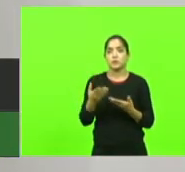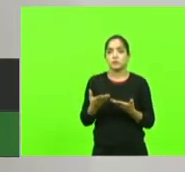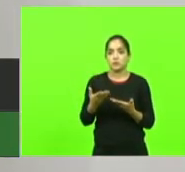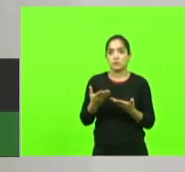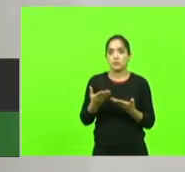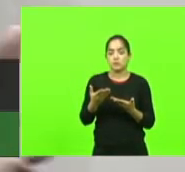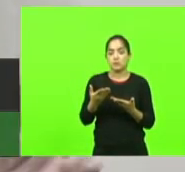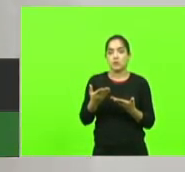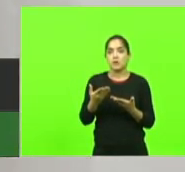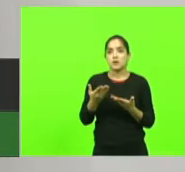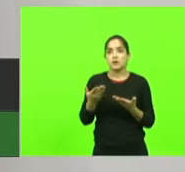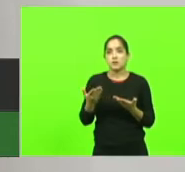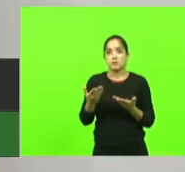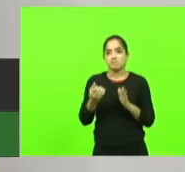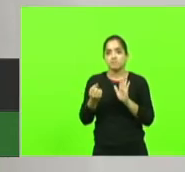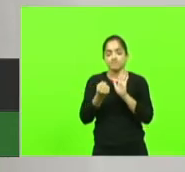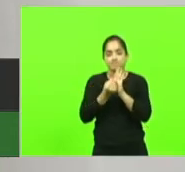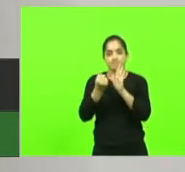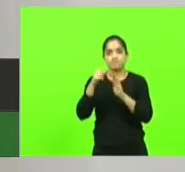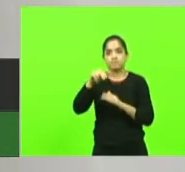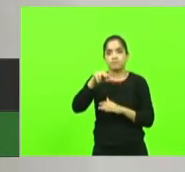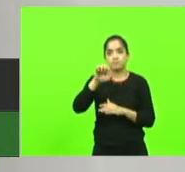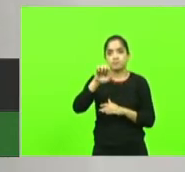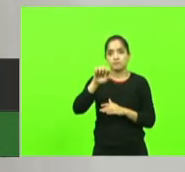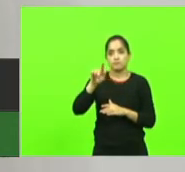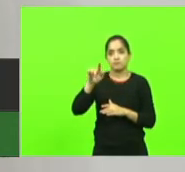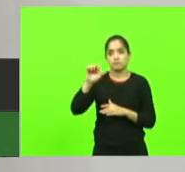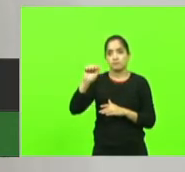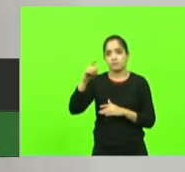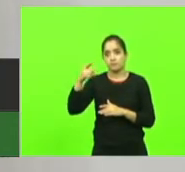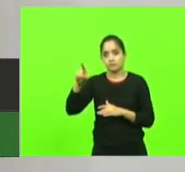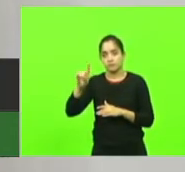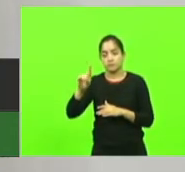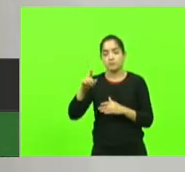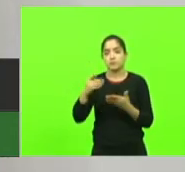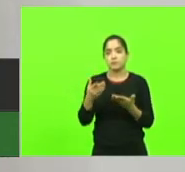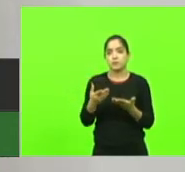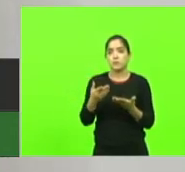gosta de ser chamado, é a marca dele, o nosso vereador Fábio,